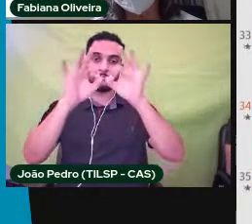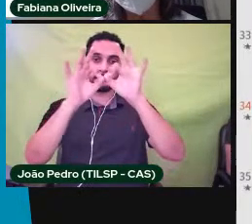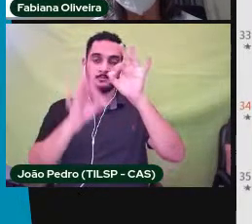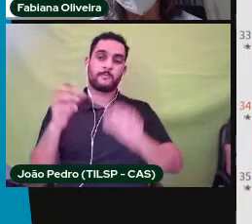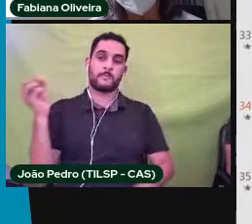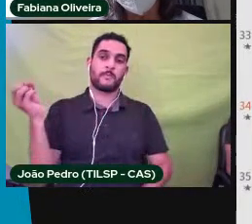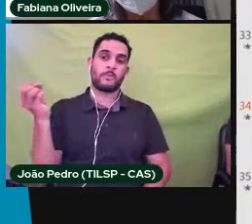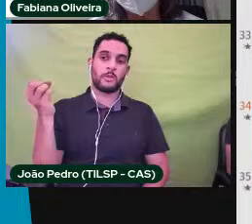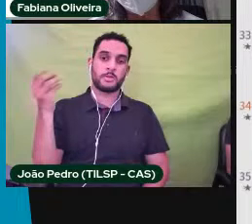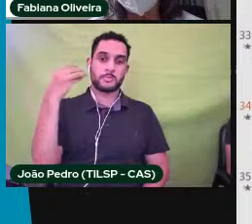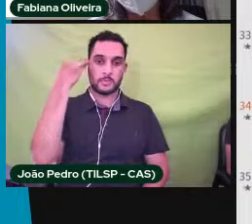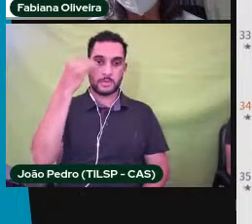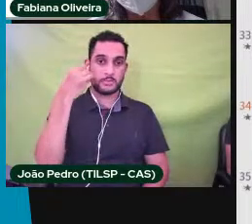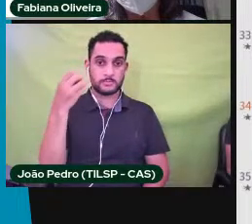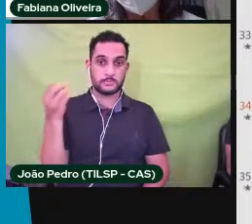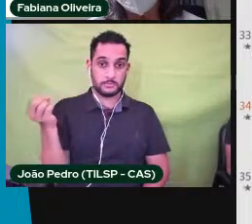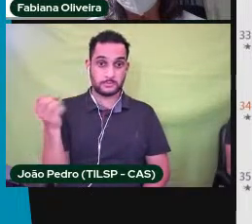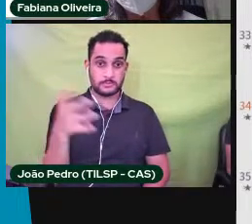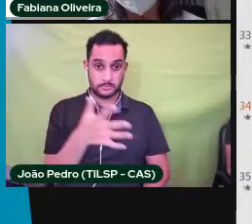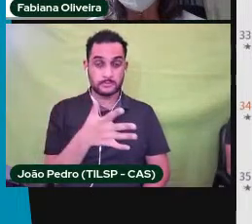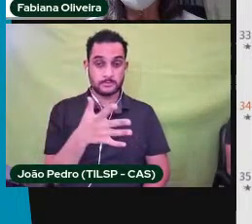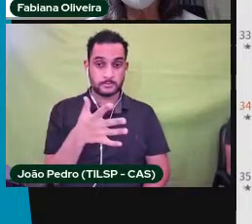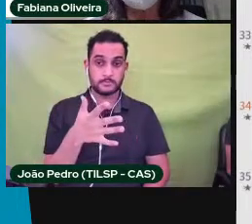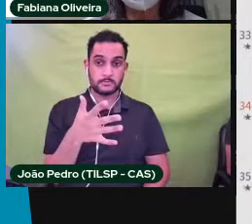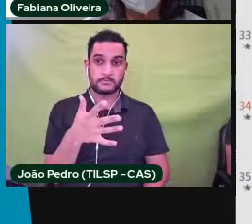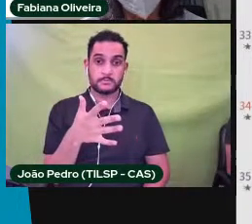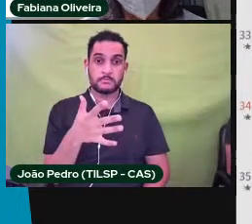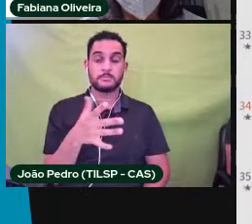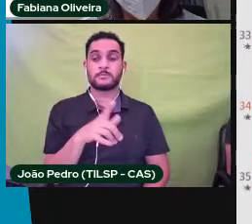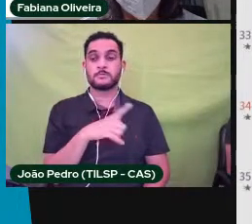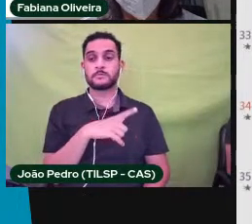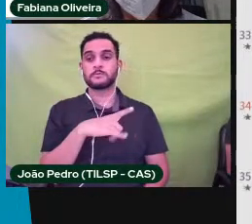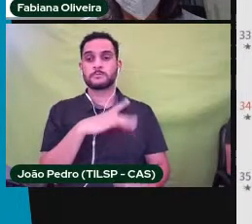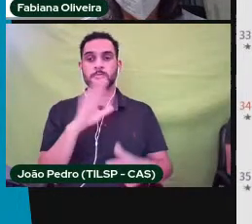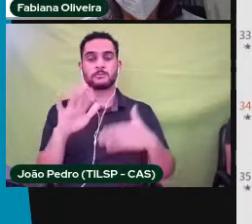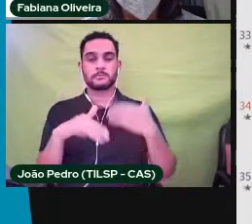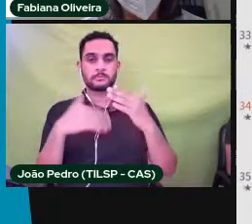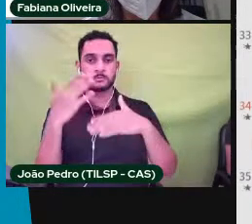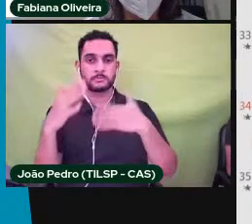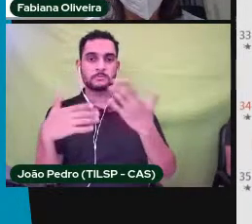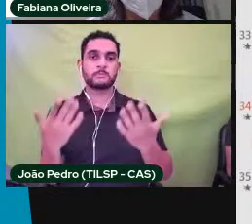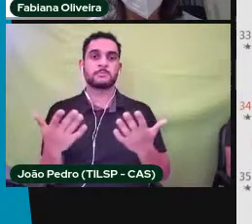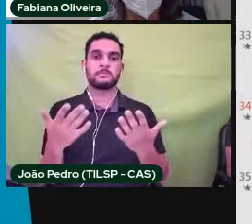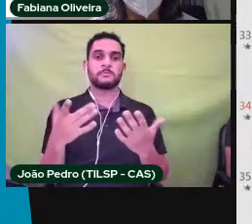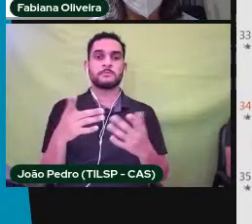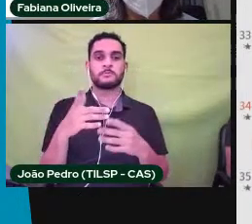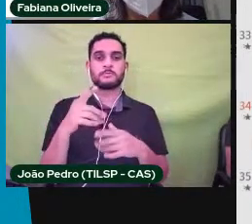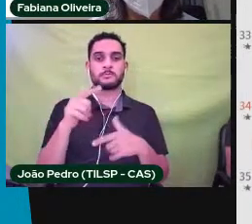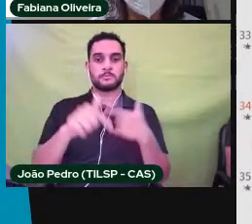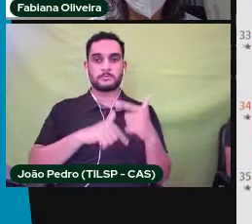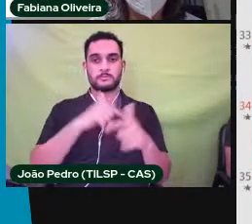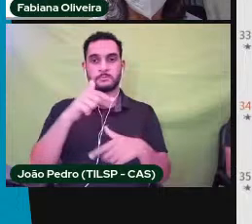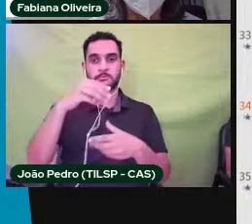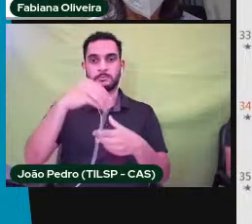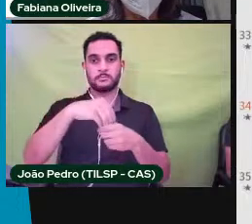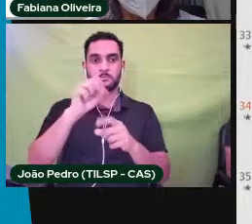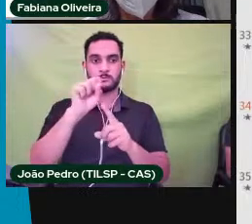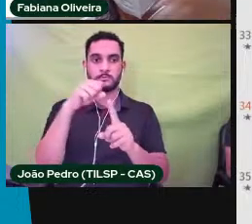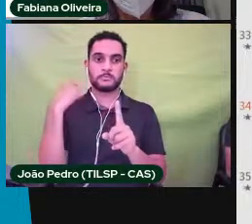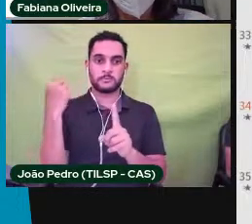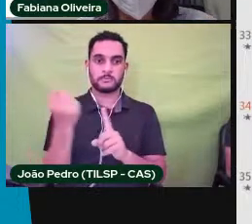eu acrescento, para desenvolver sua ação na sociedade, em seu